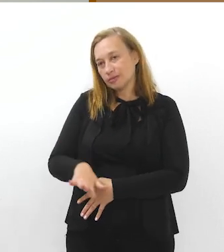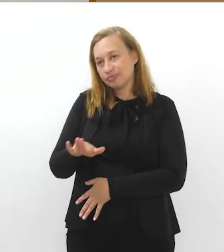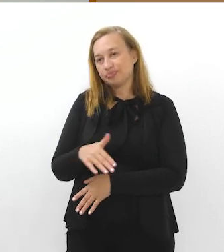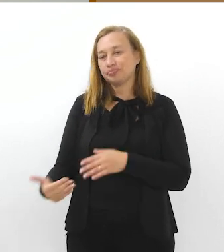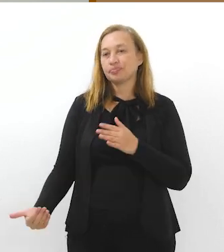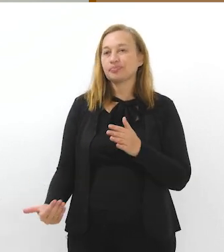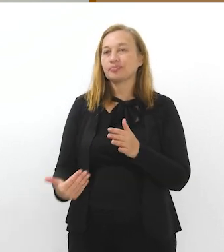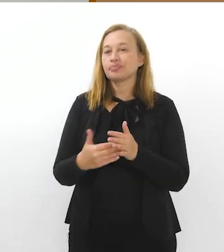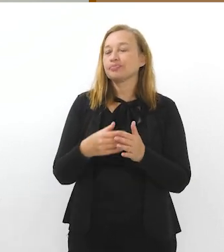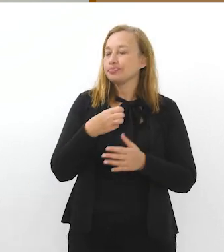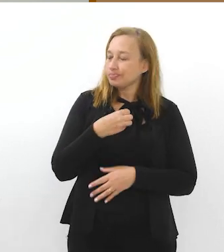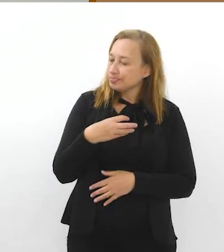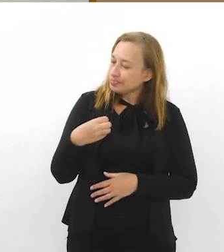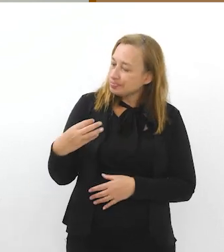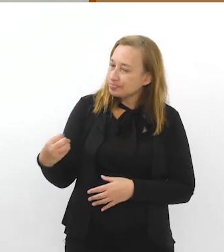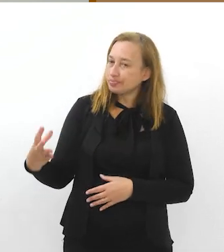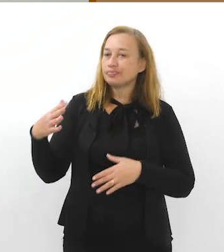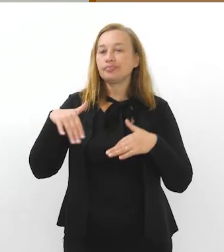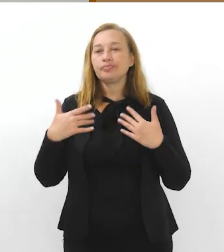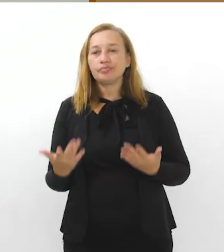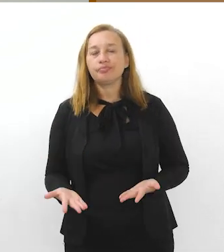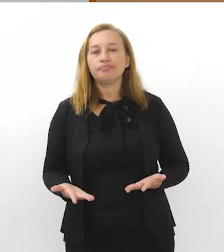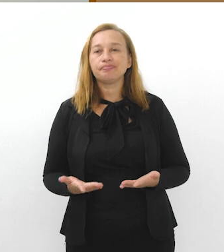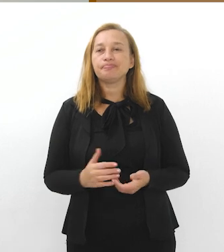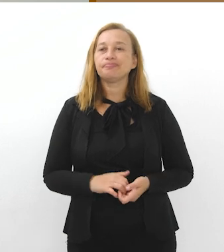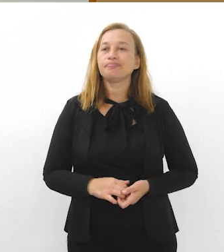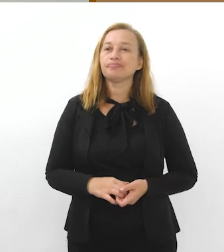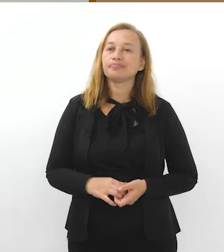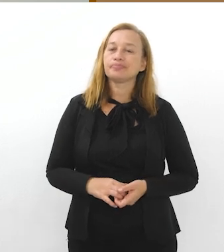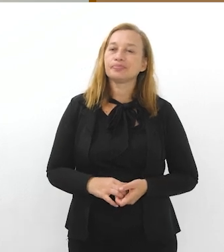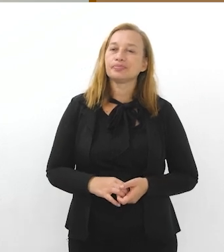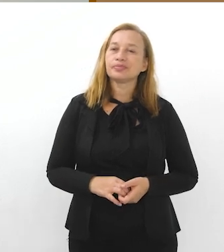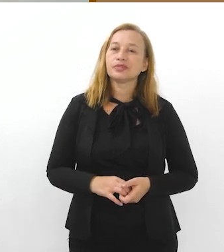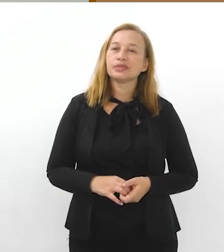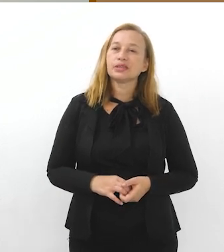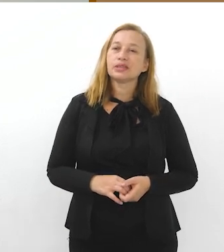a infância até as minhas viagens. Então, assim,